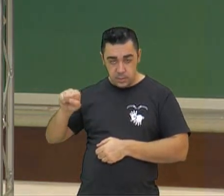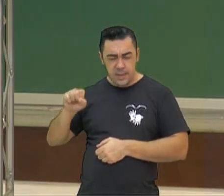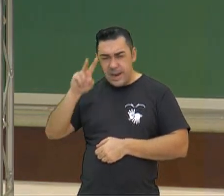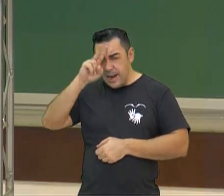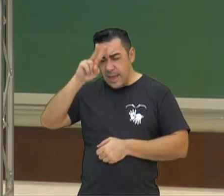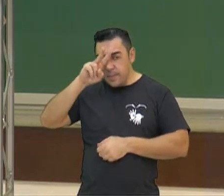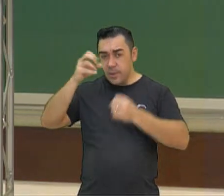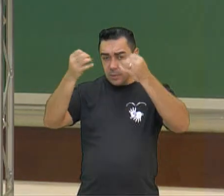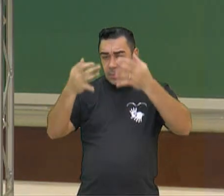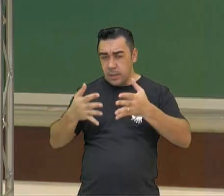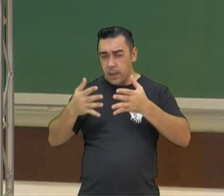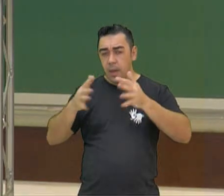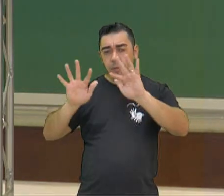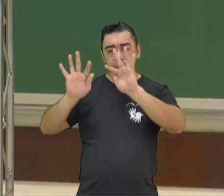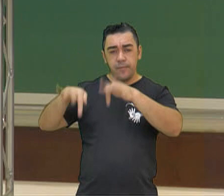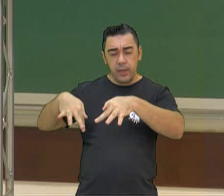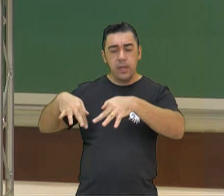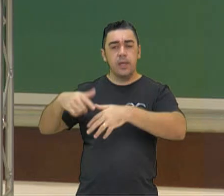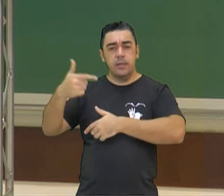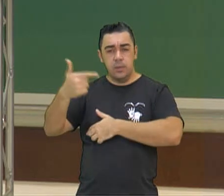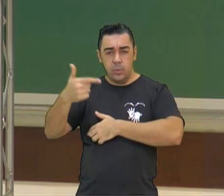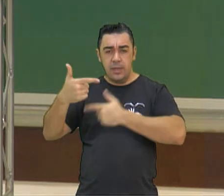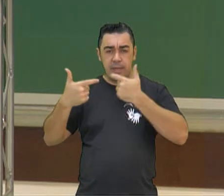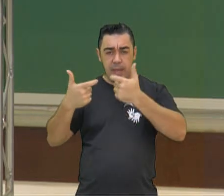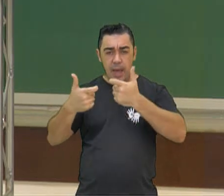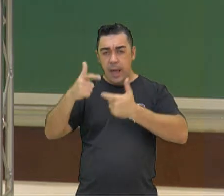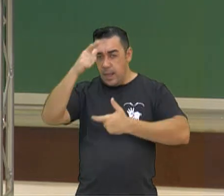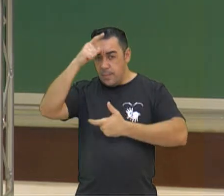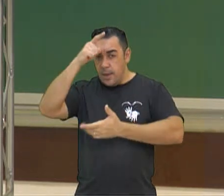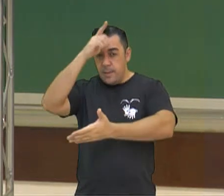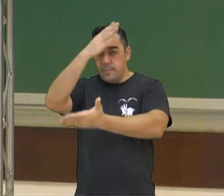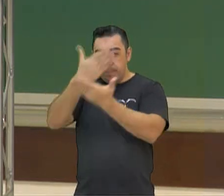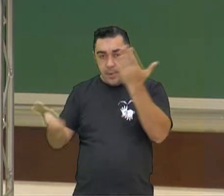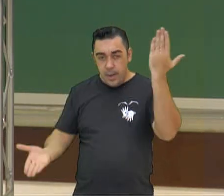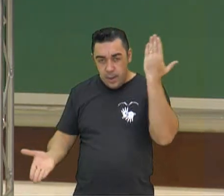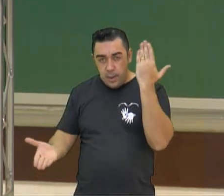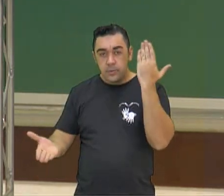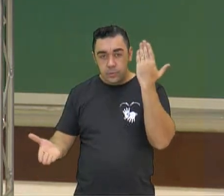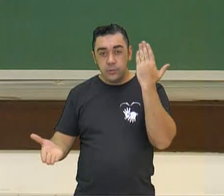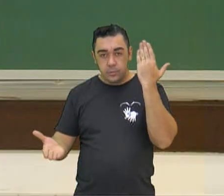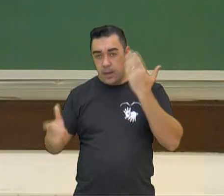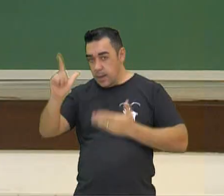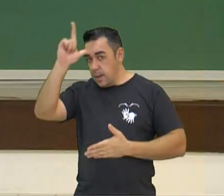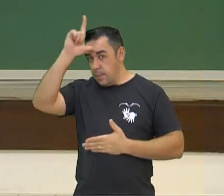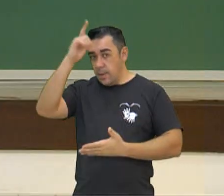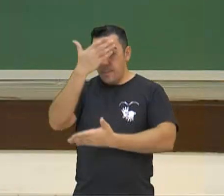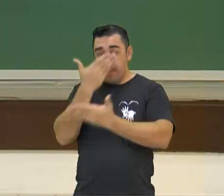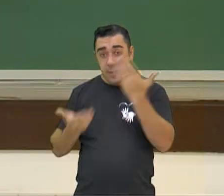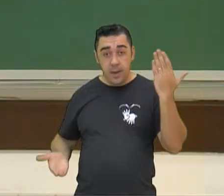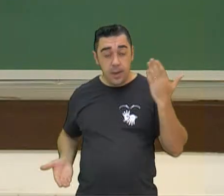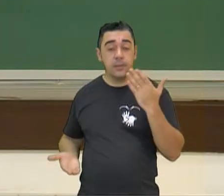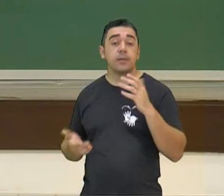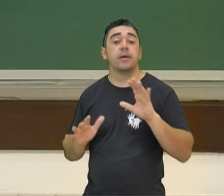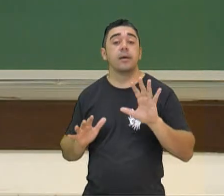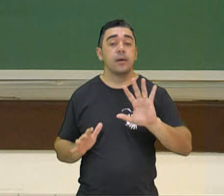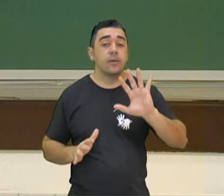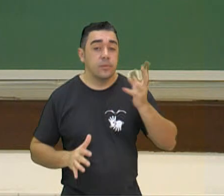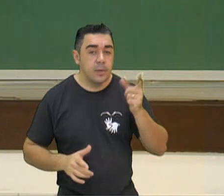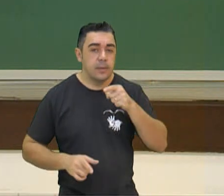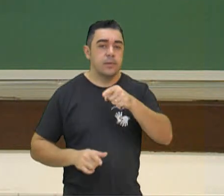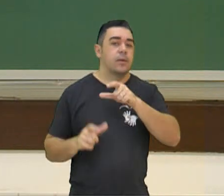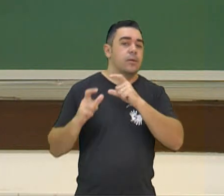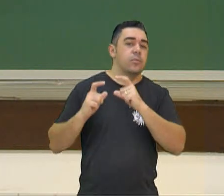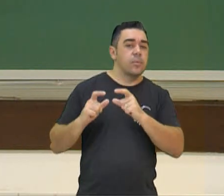eu mostrei no mapa anterior a Alemanha nesta região? Quando a Alemanha vai perder a guerra, ela perde aquele